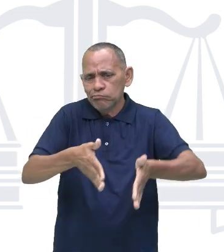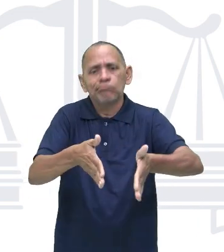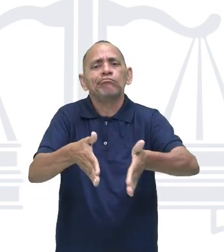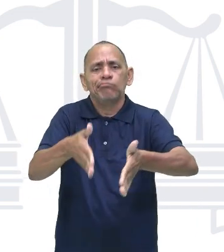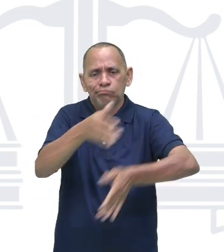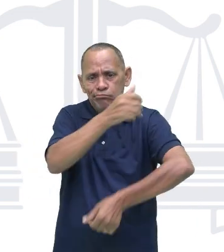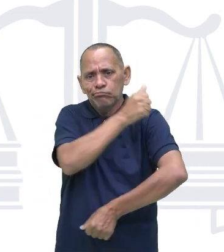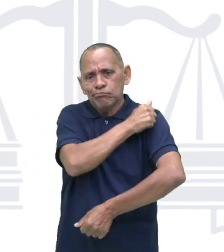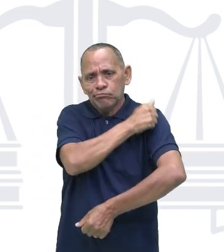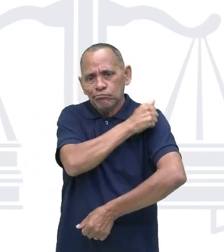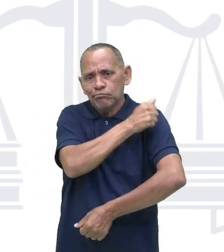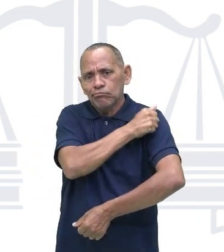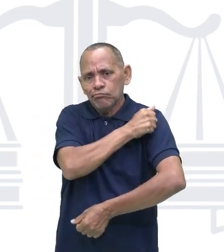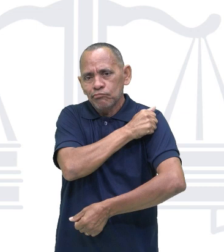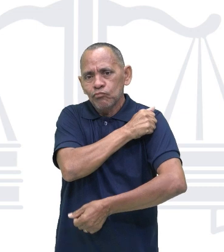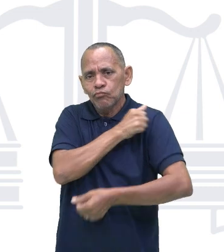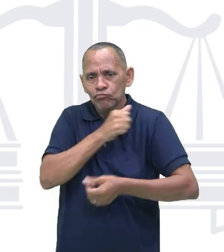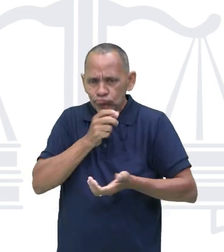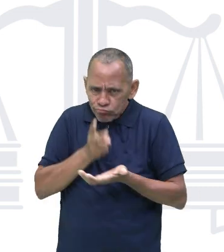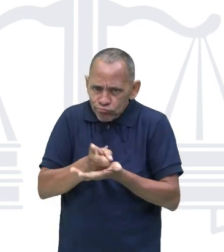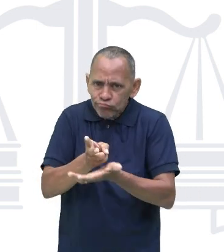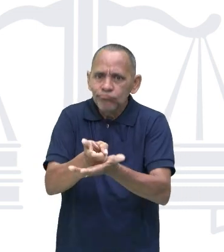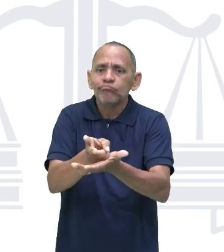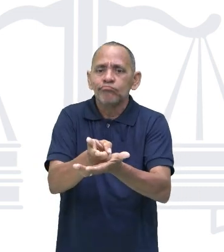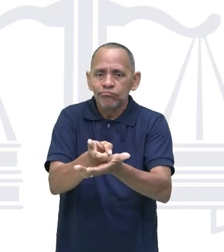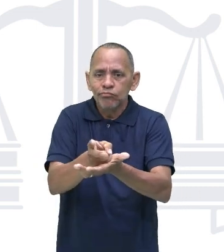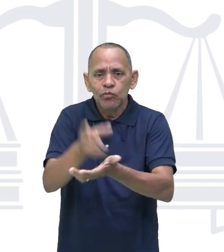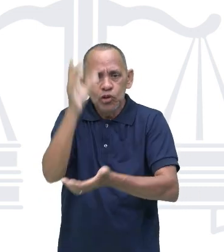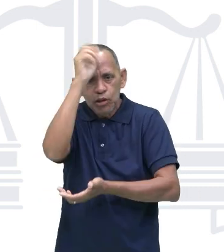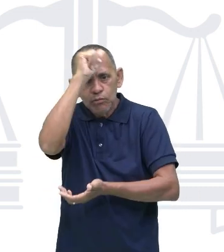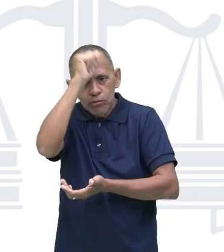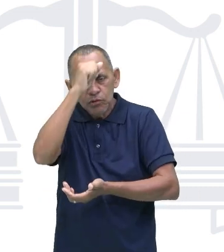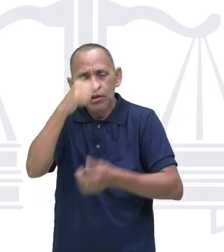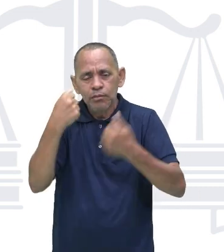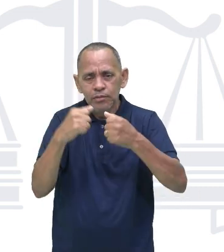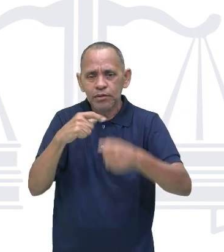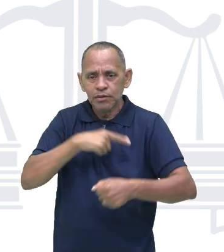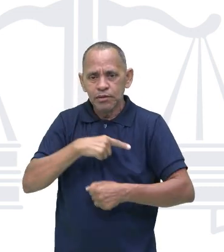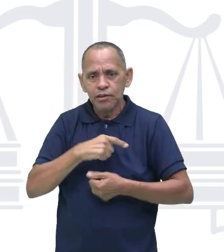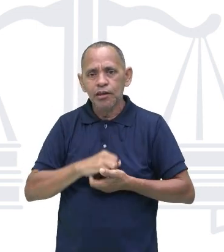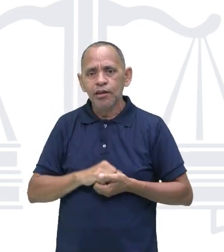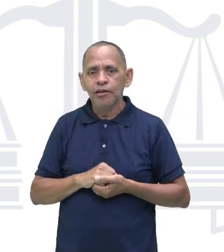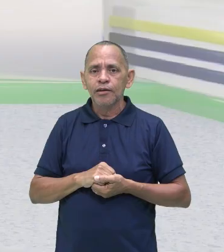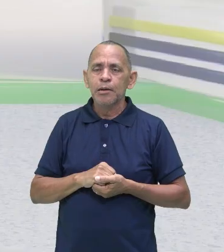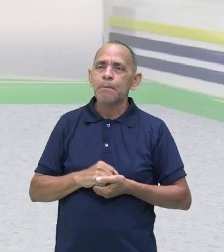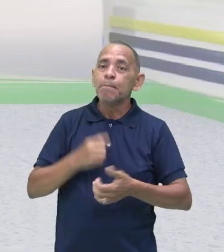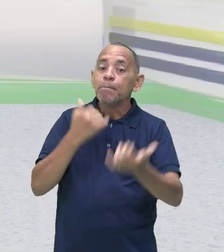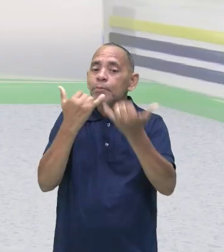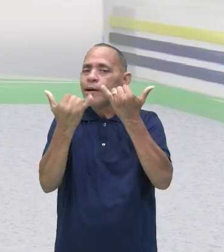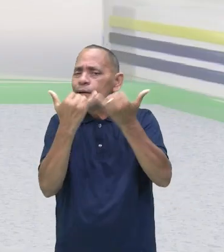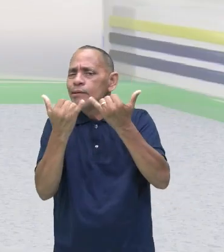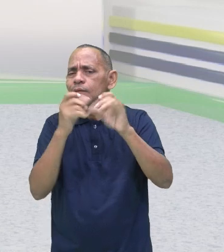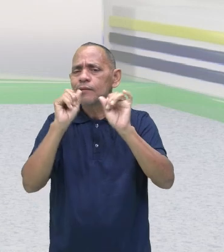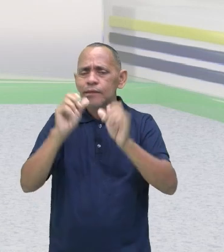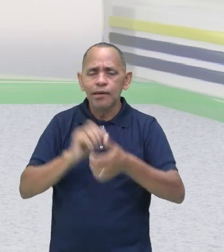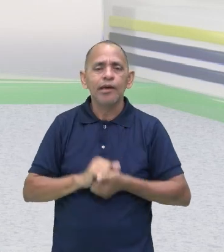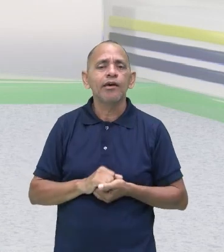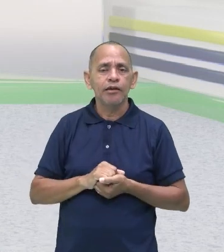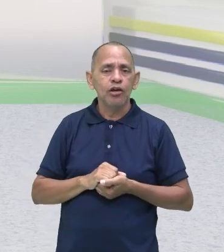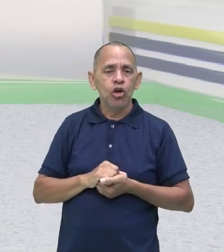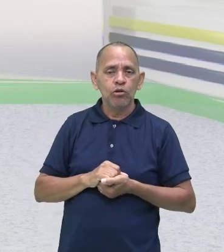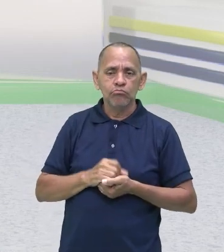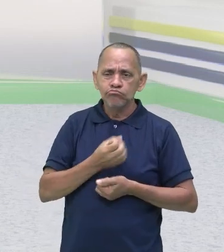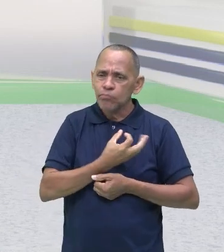percorra, o aprendizado dele deve ser uma viagem transformadora, que seja para ele uma viagem incrível, transformadora, que